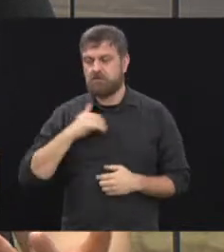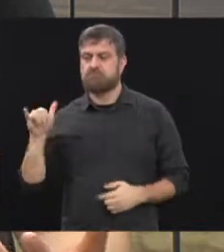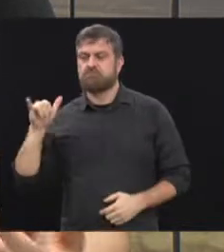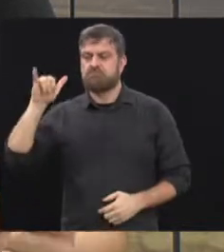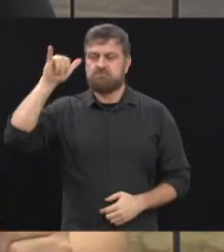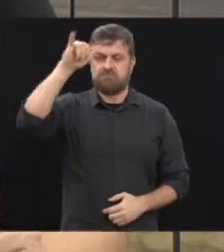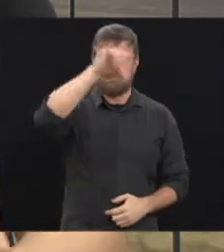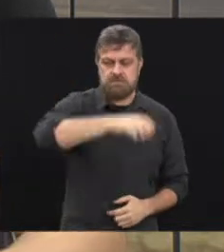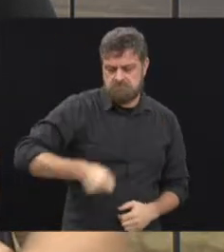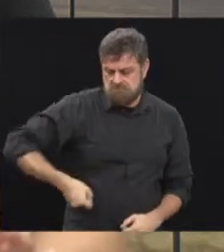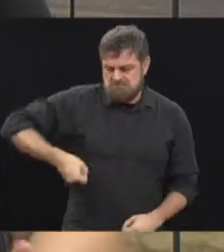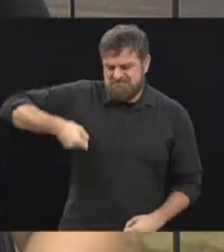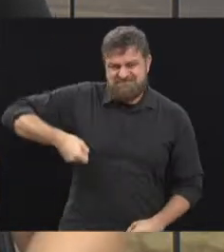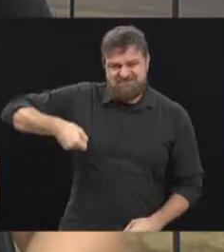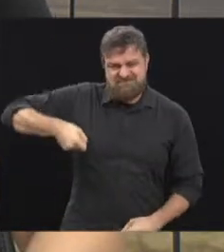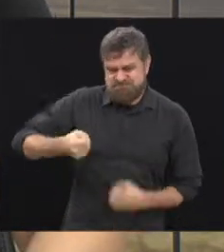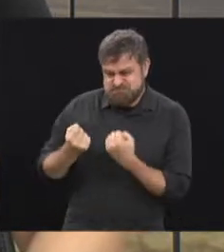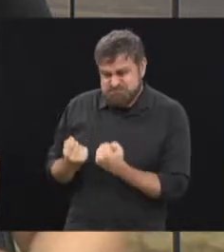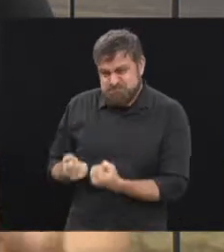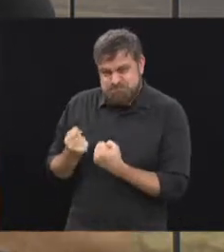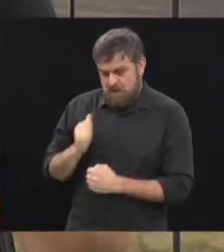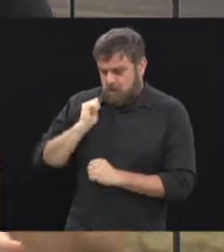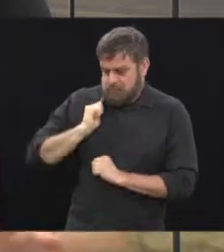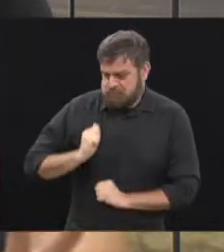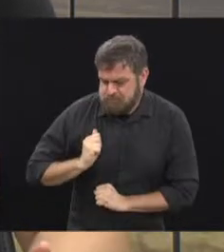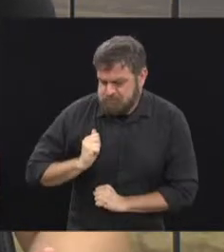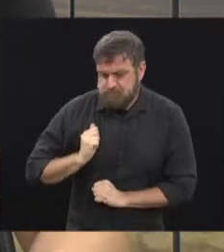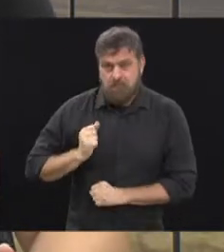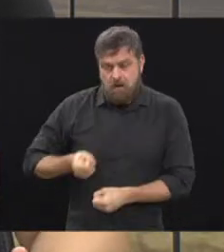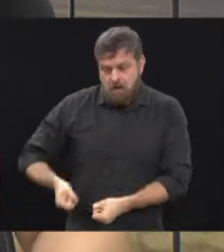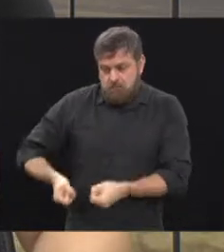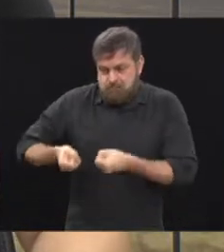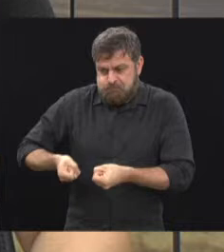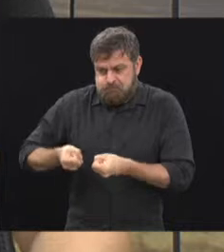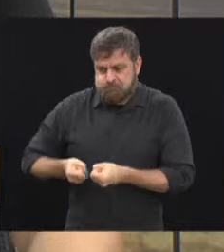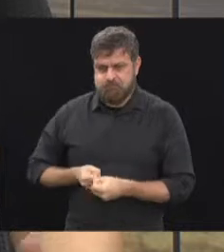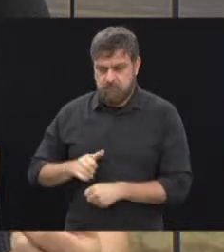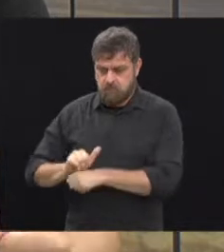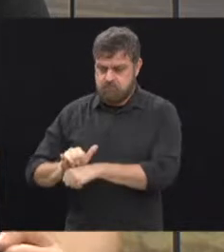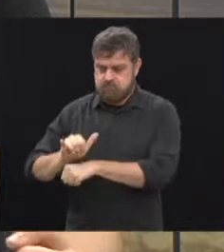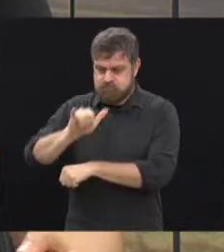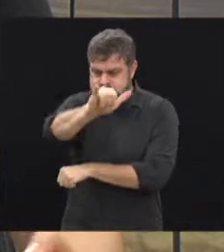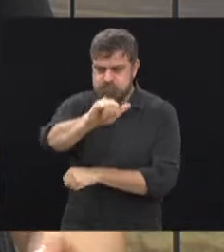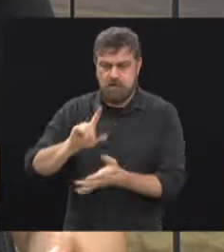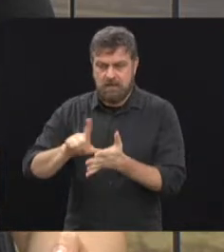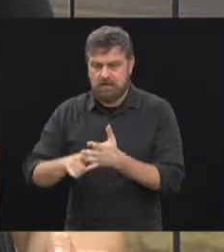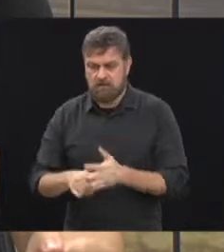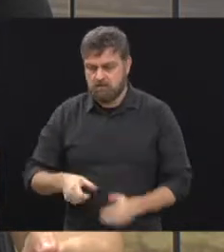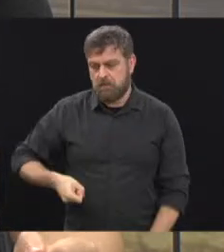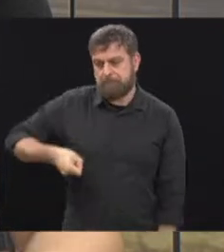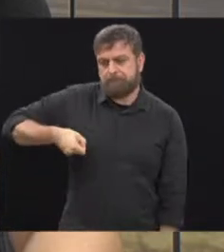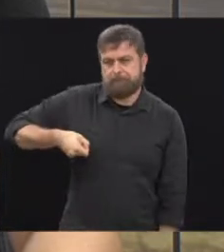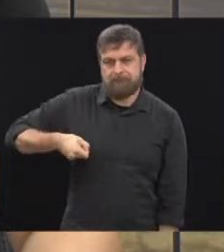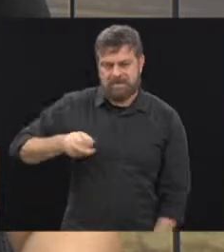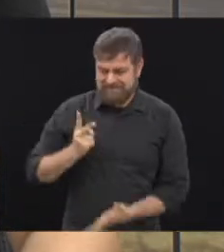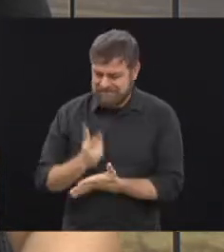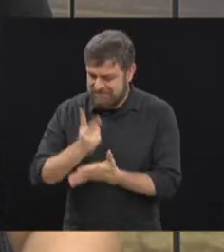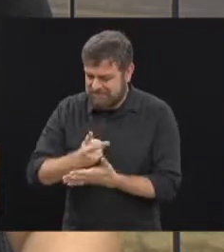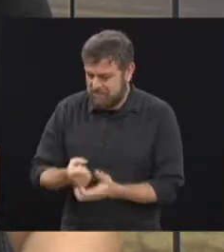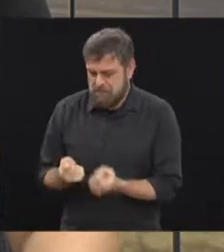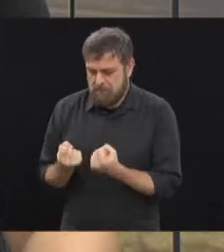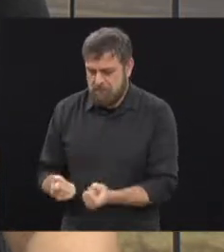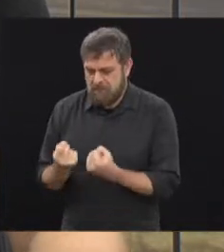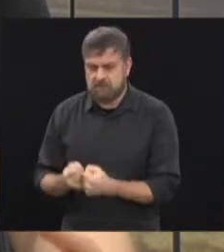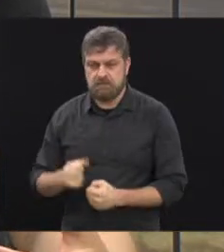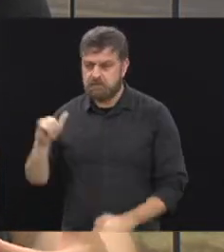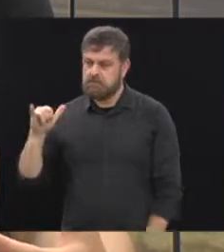viajar com uma mala muito cheia, a mala que a gente despacha, e uma mochila de mão, assim. E aí